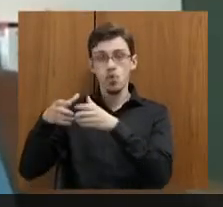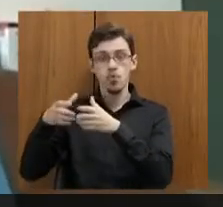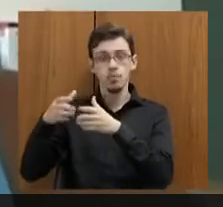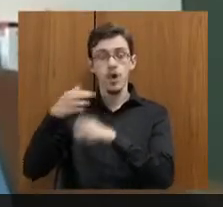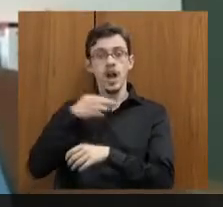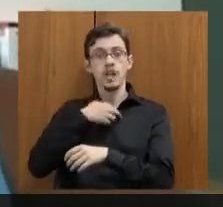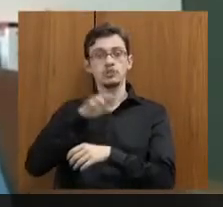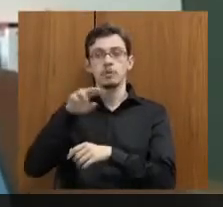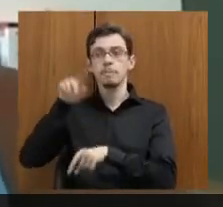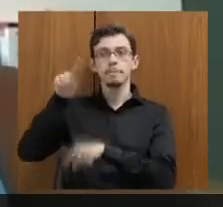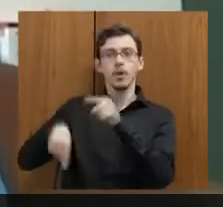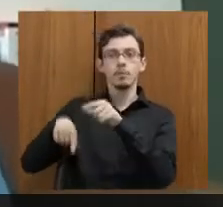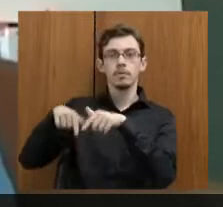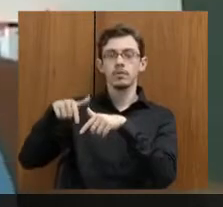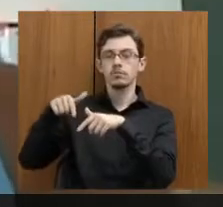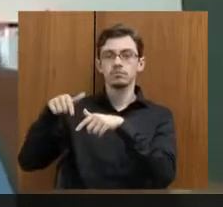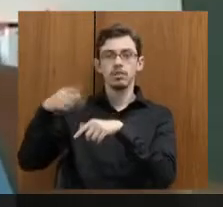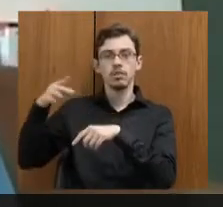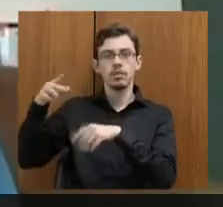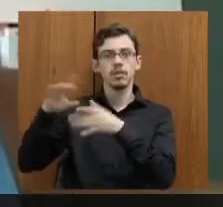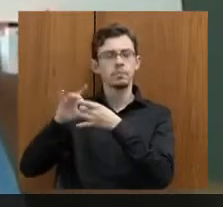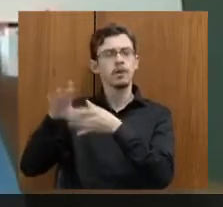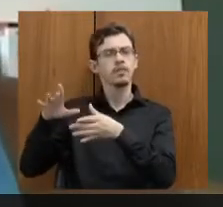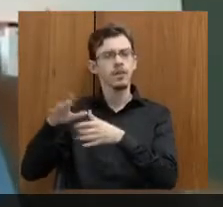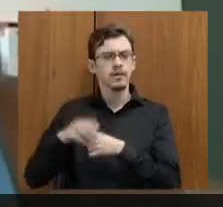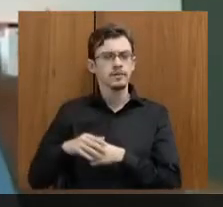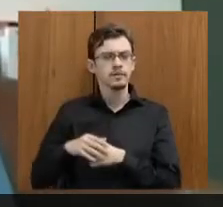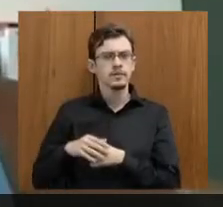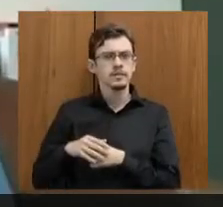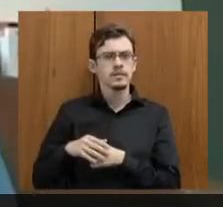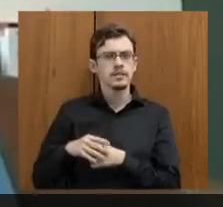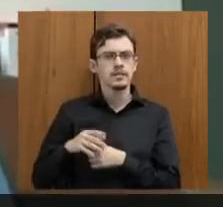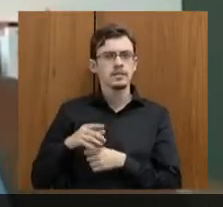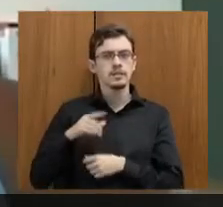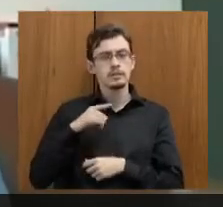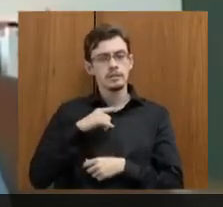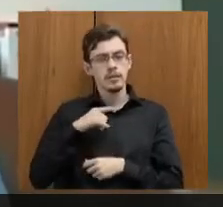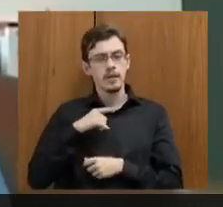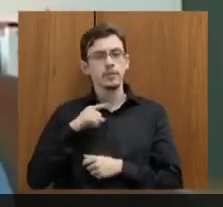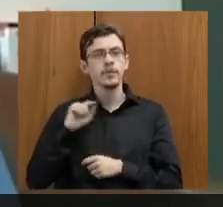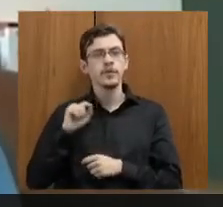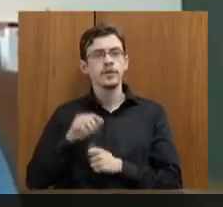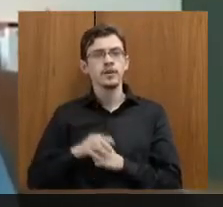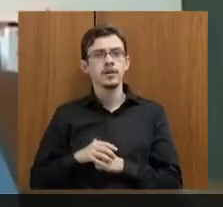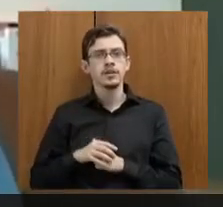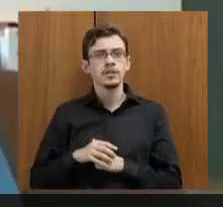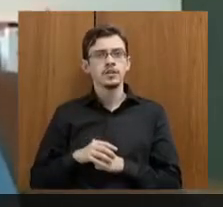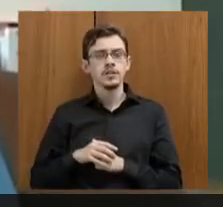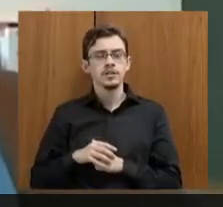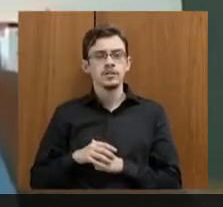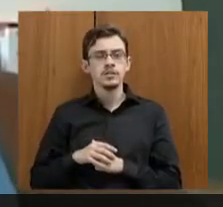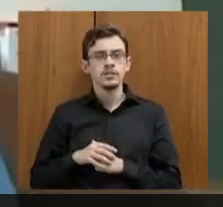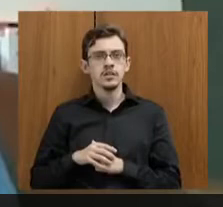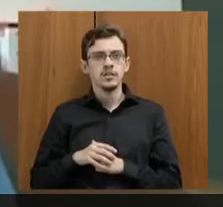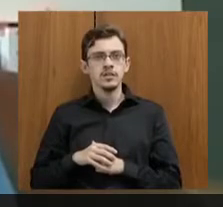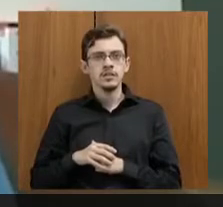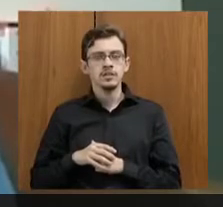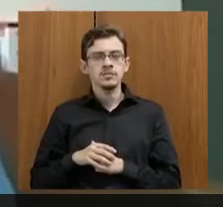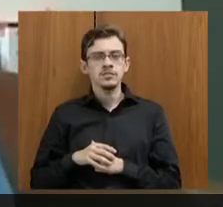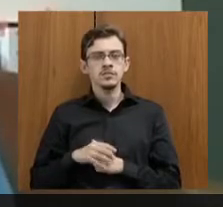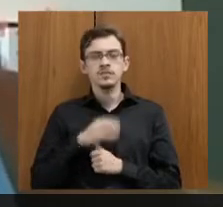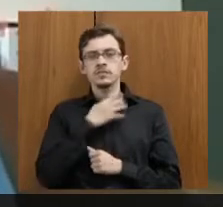a gente compreender que a própria ação de grupos e indivíduos religiosos quando se trata de